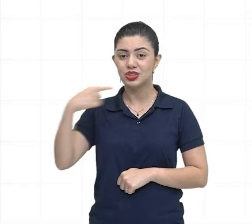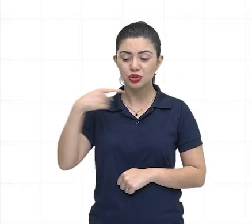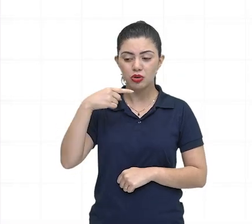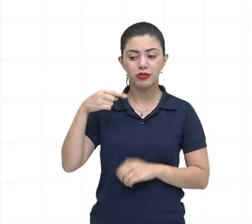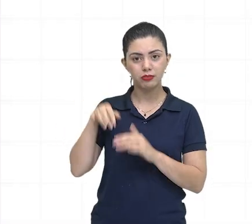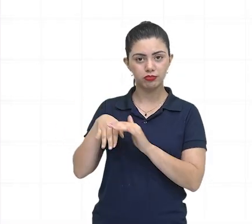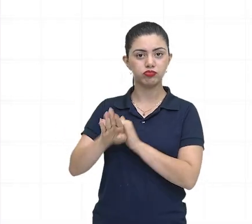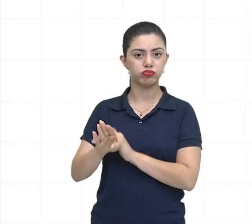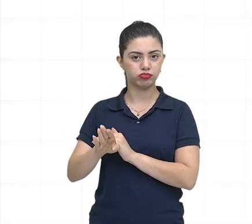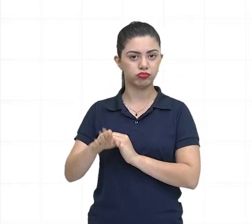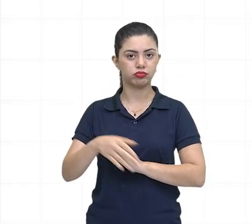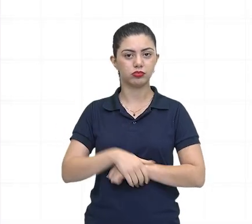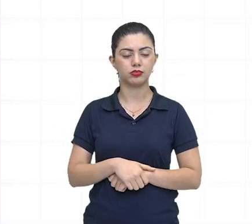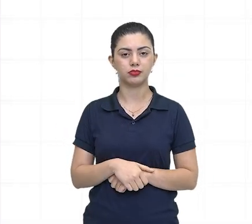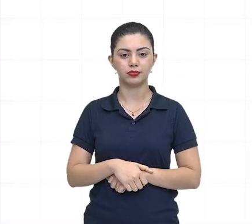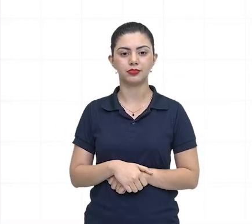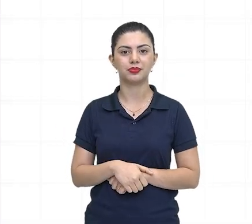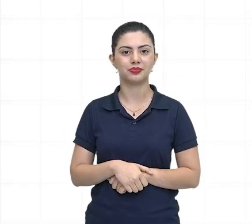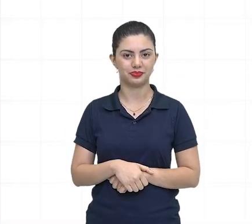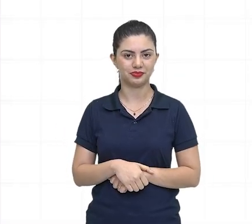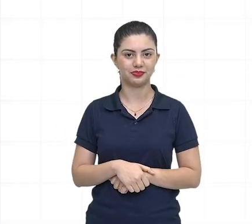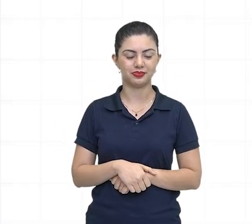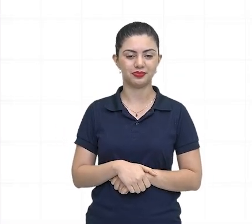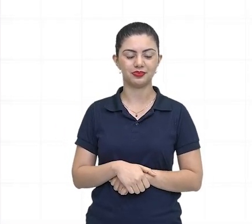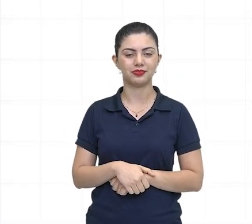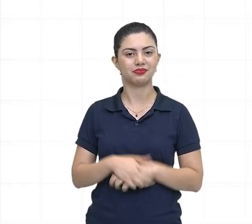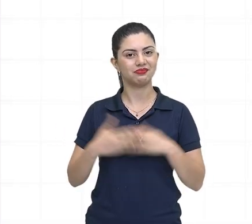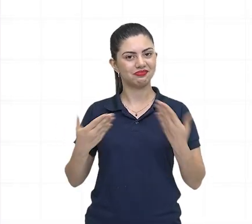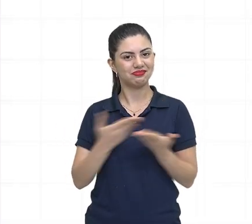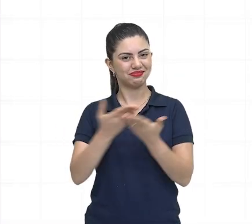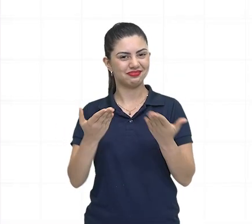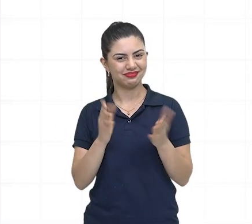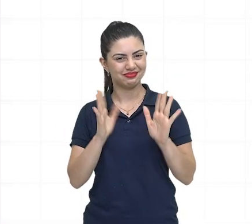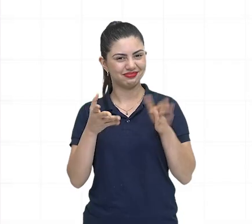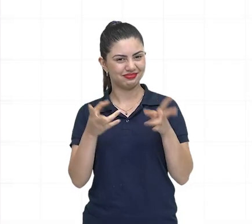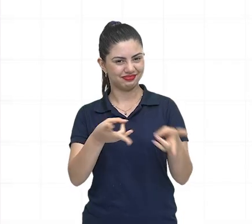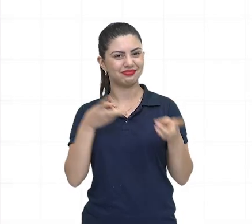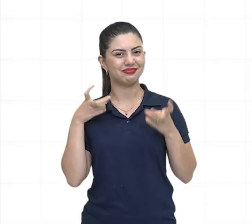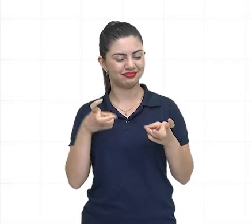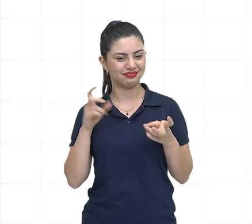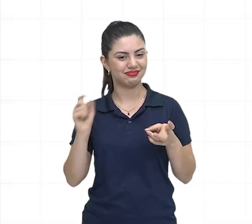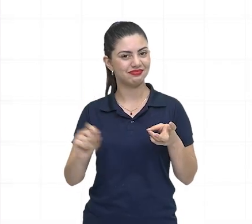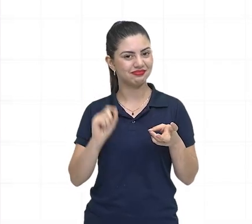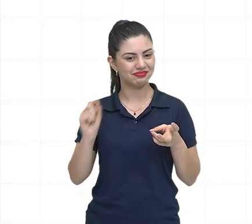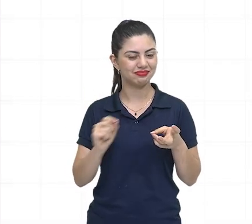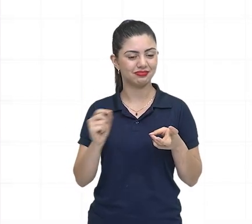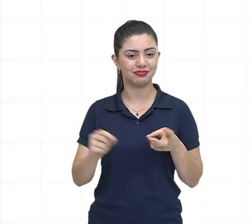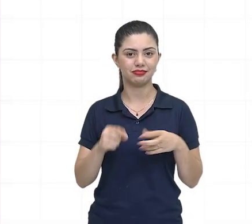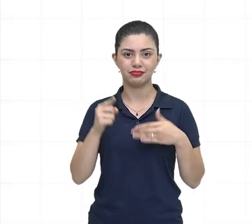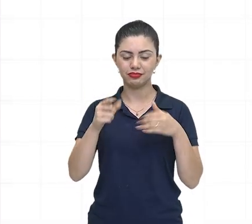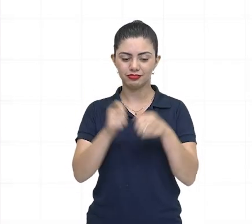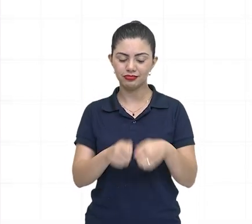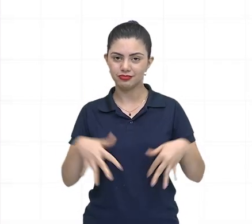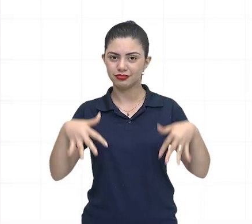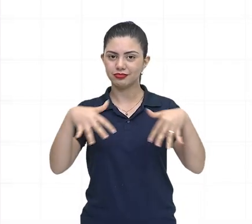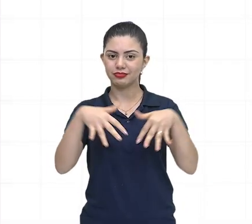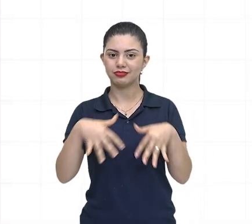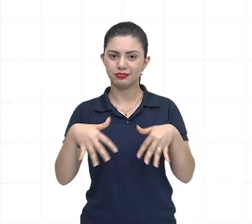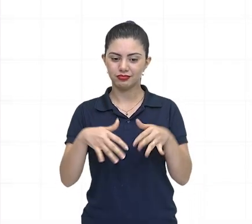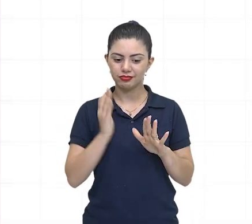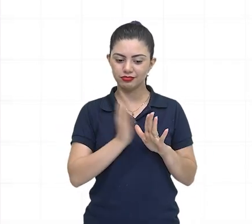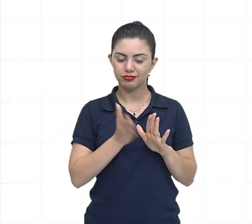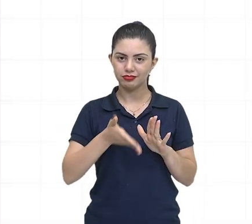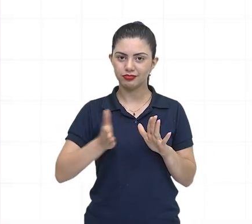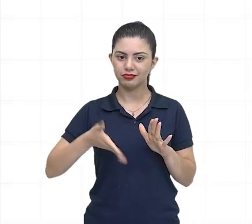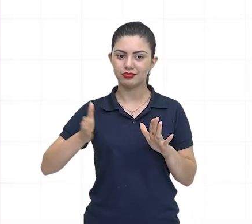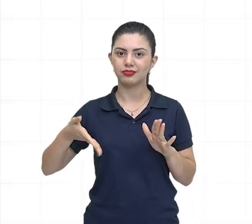Guardar a escova. Beleza? Então, como vocês estão observando, o fluxograma,